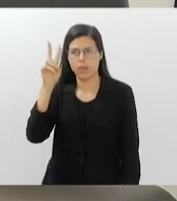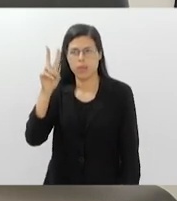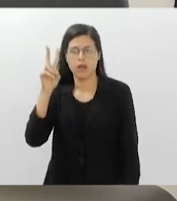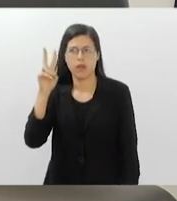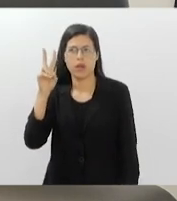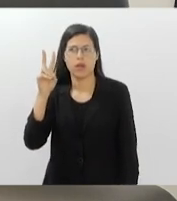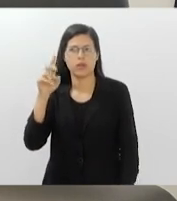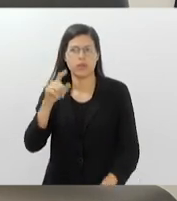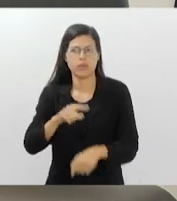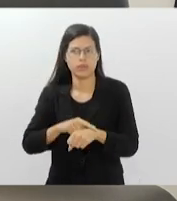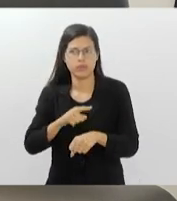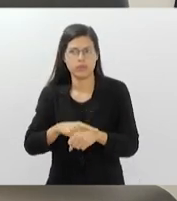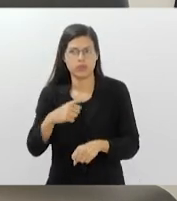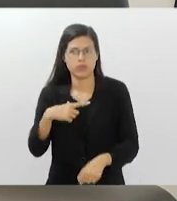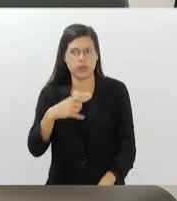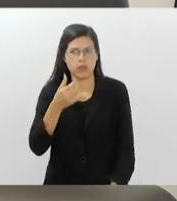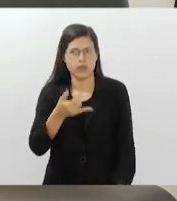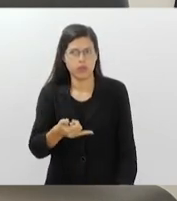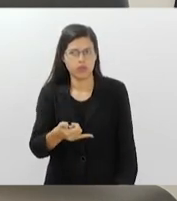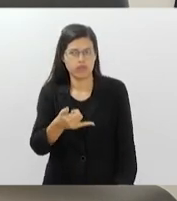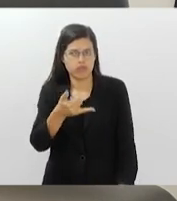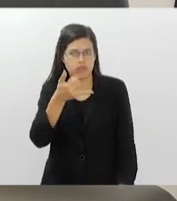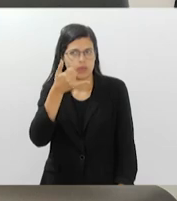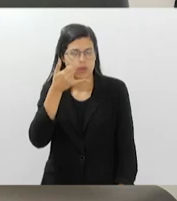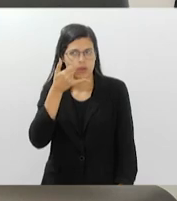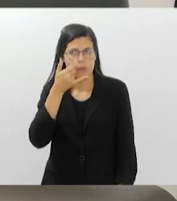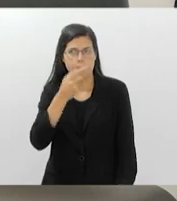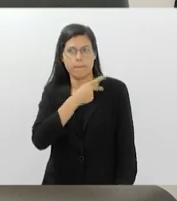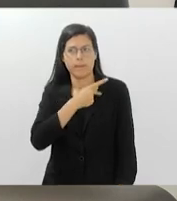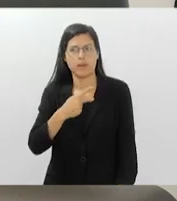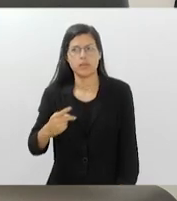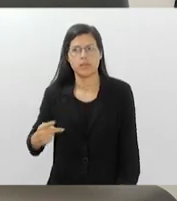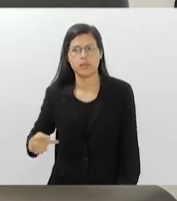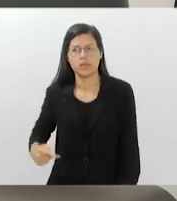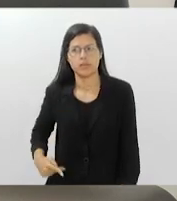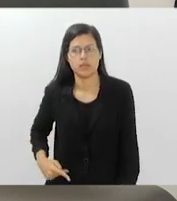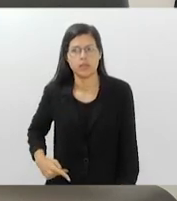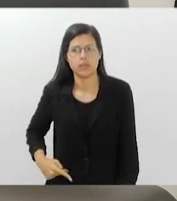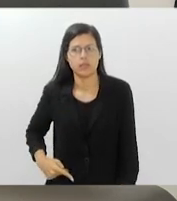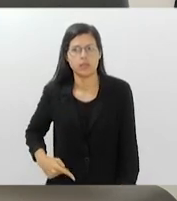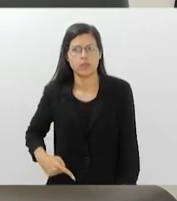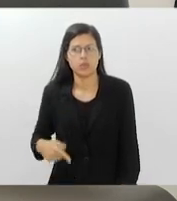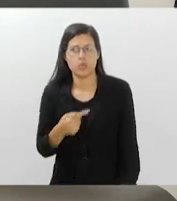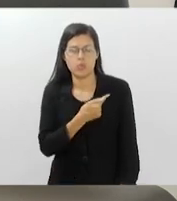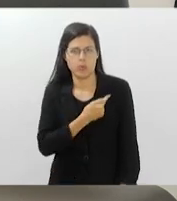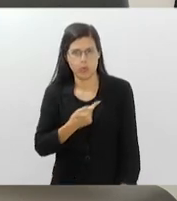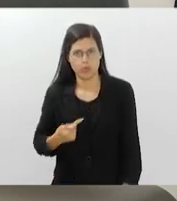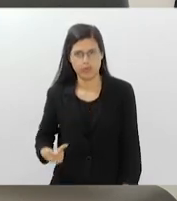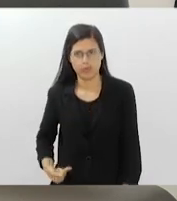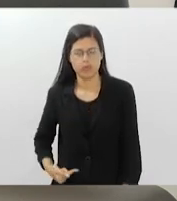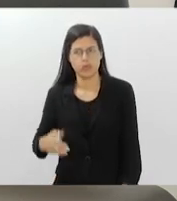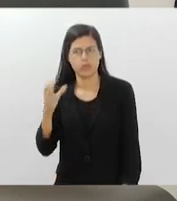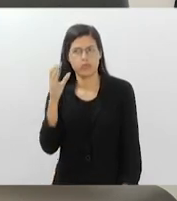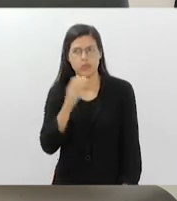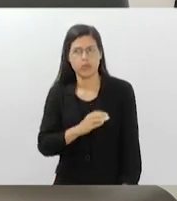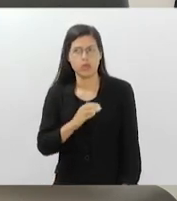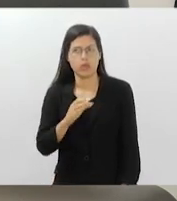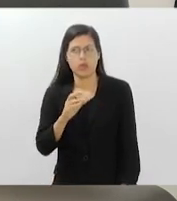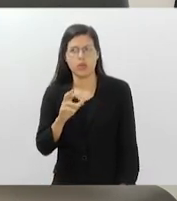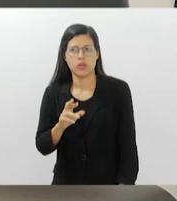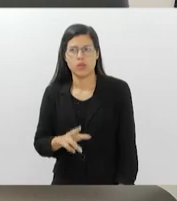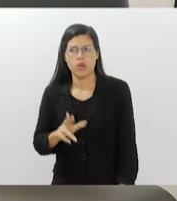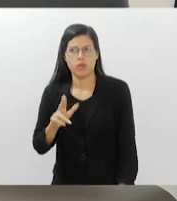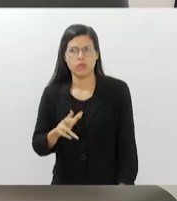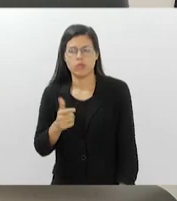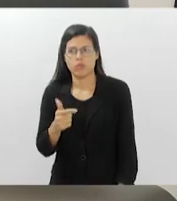houve um telefonema do então Presidente para o mesmo Governador que a está não foi uma tratativa com